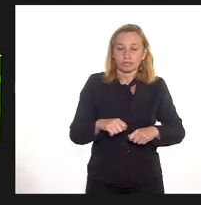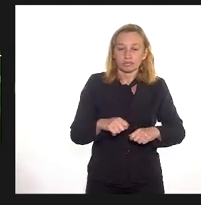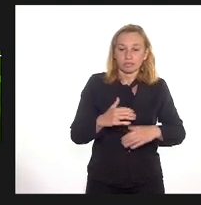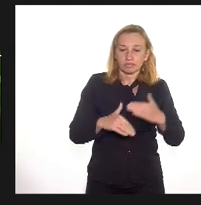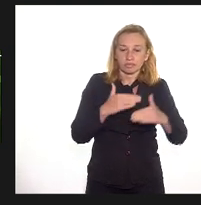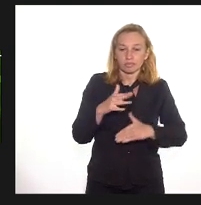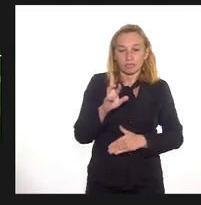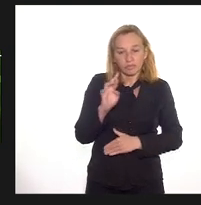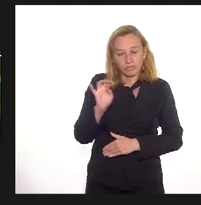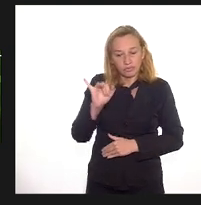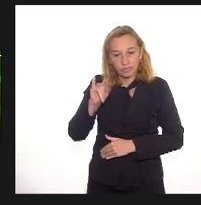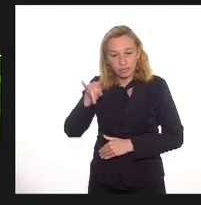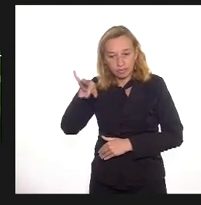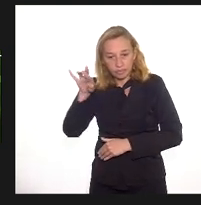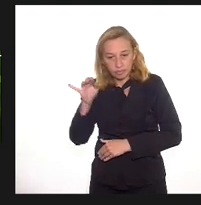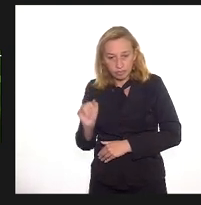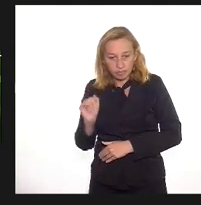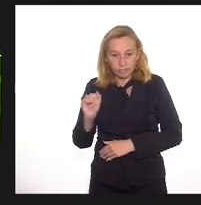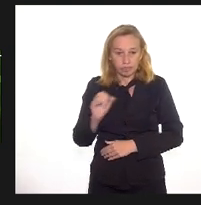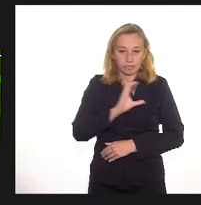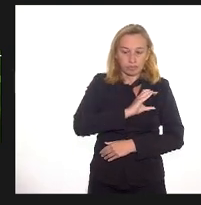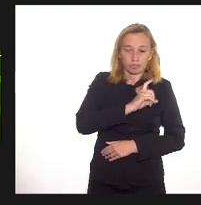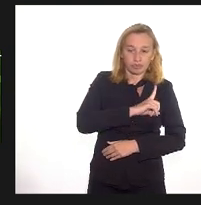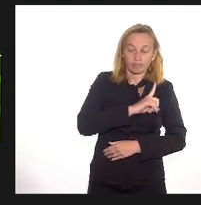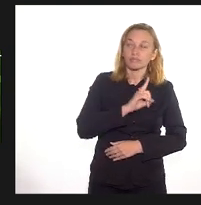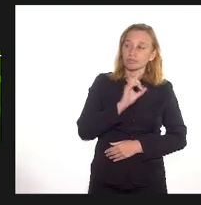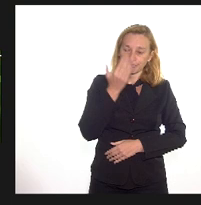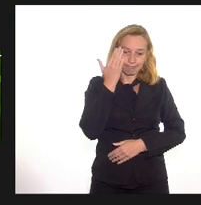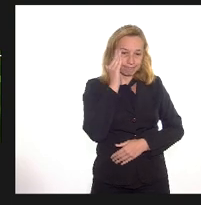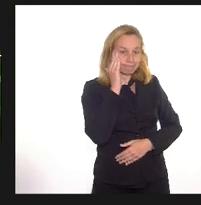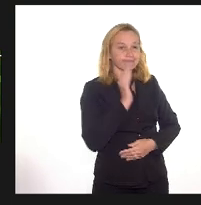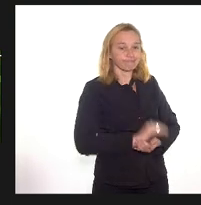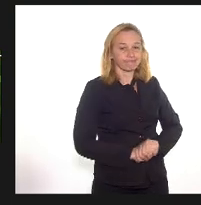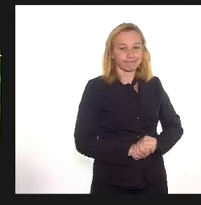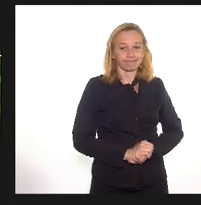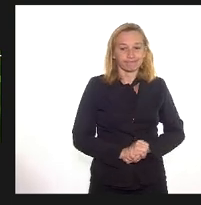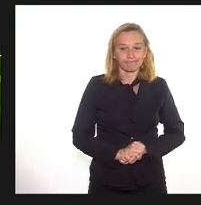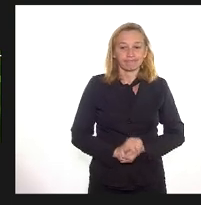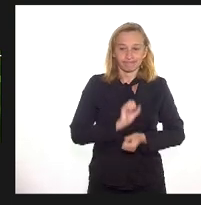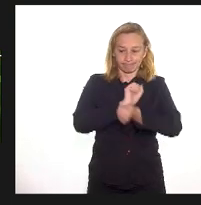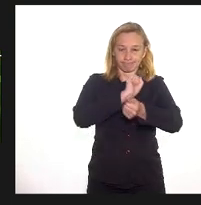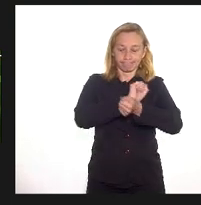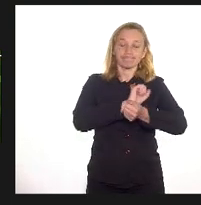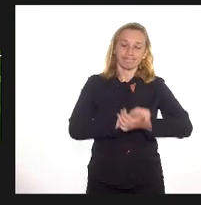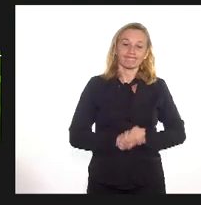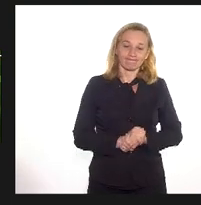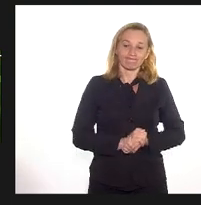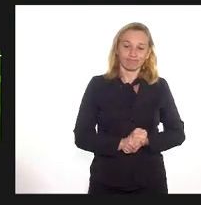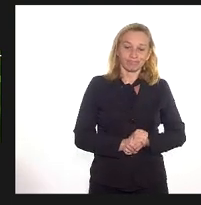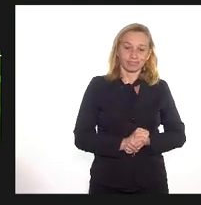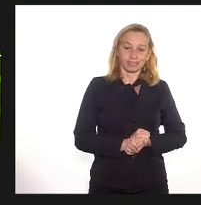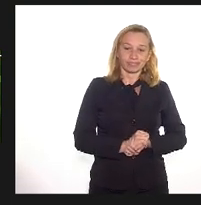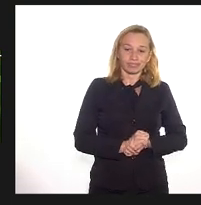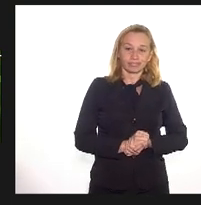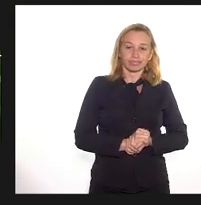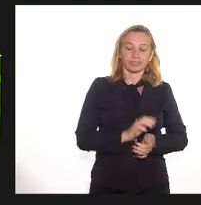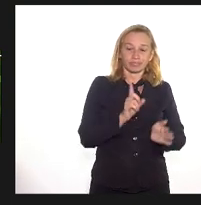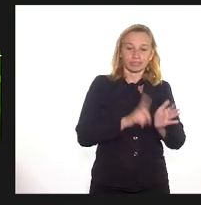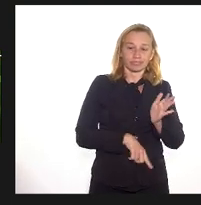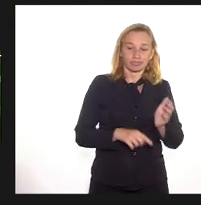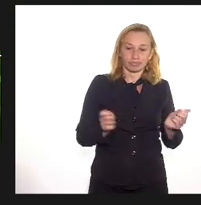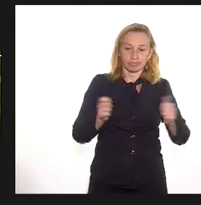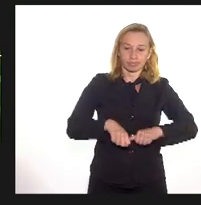da refinaria do de Caxias. Entendi. Mas a gente aguarda, porque, assim, quanto menos capacidade